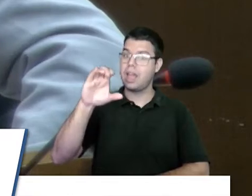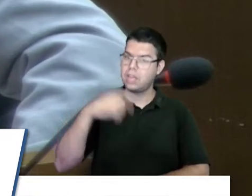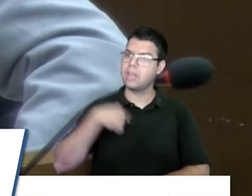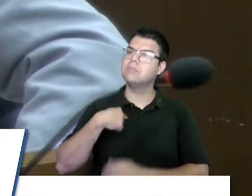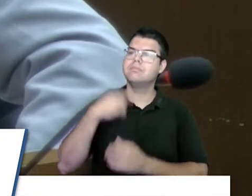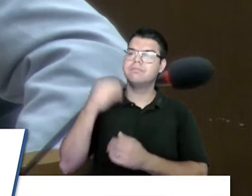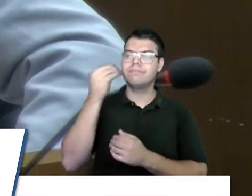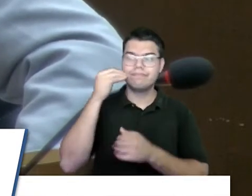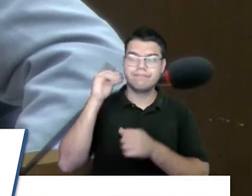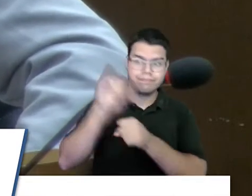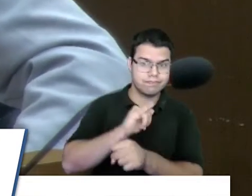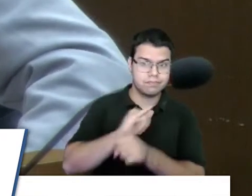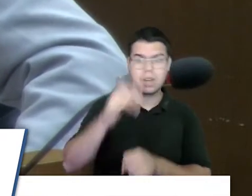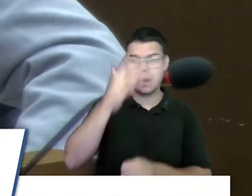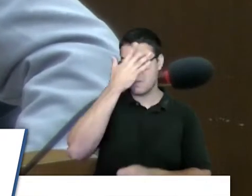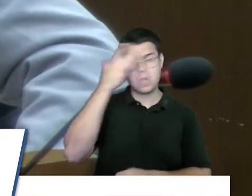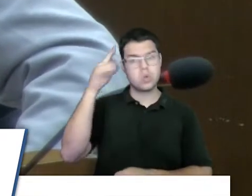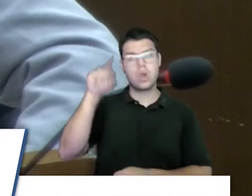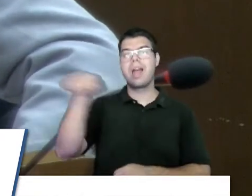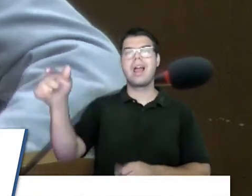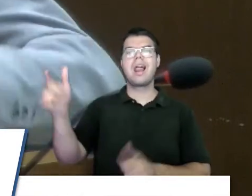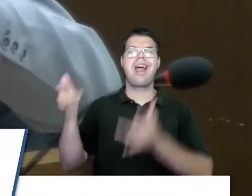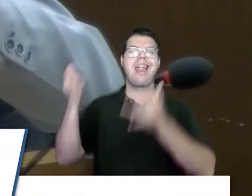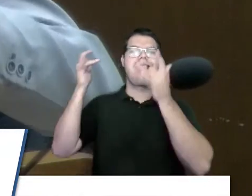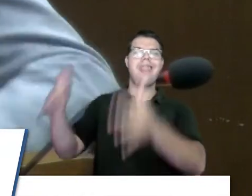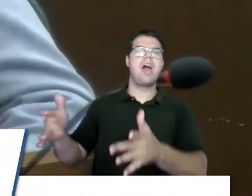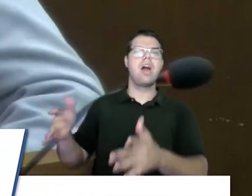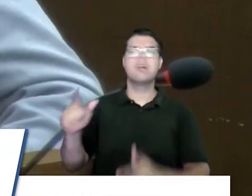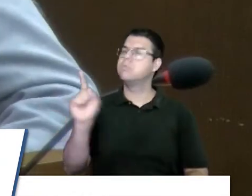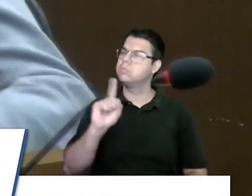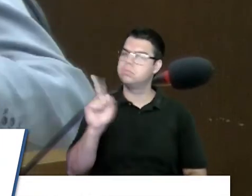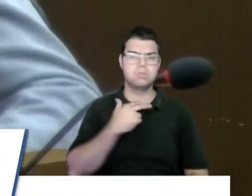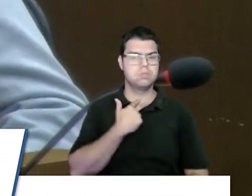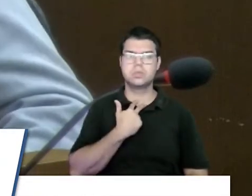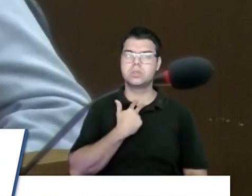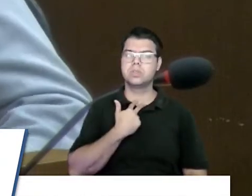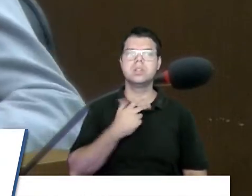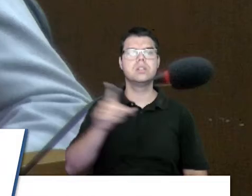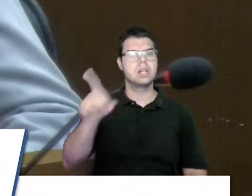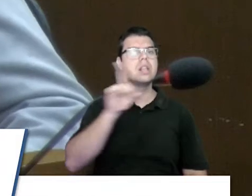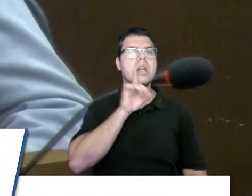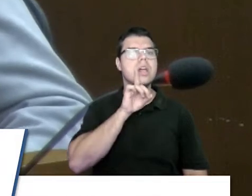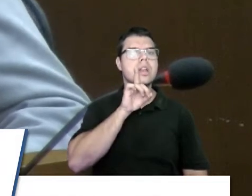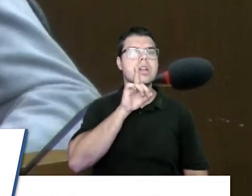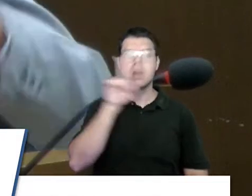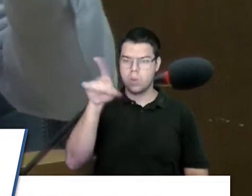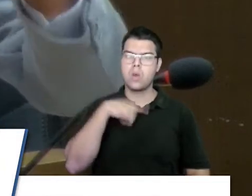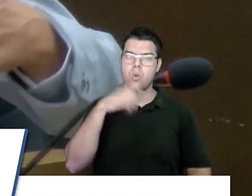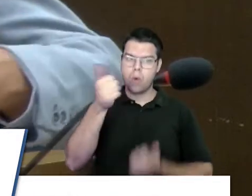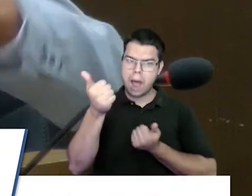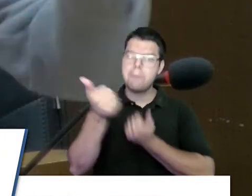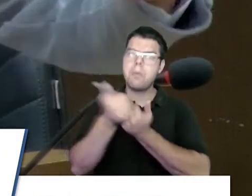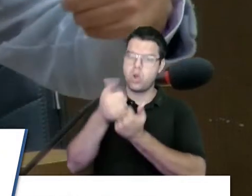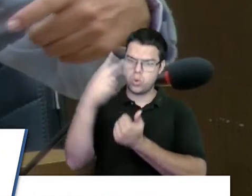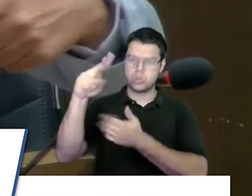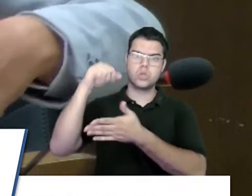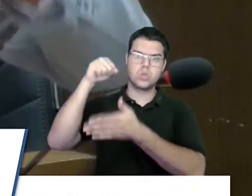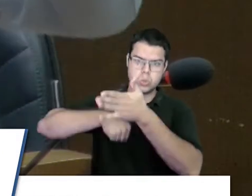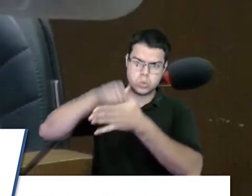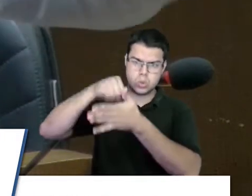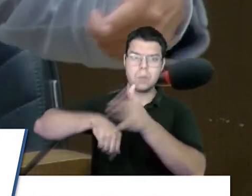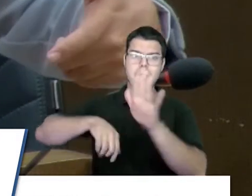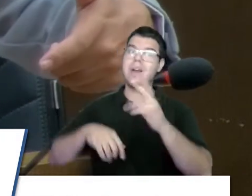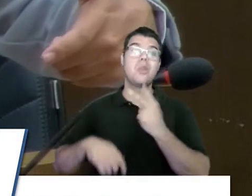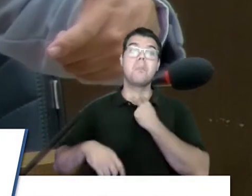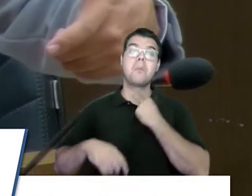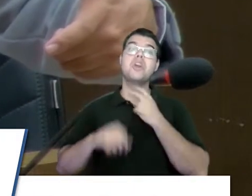pessoas não podem ficar à mercê da sorte, viu, Daniel? Sou apoiador da tua luta, mas nós não podemos esperar um projeto